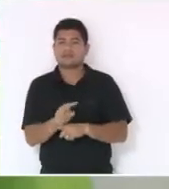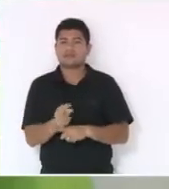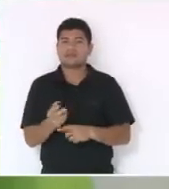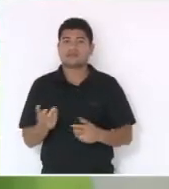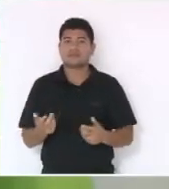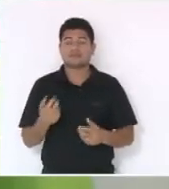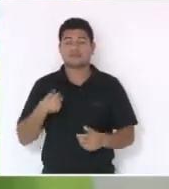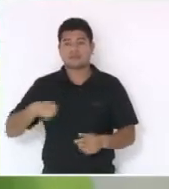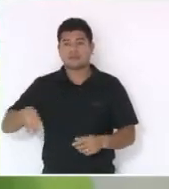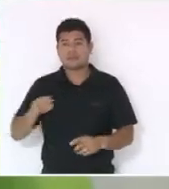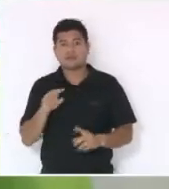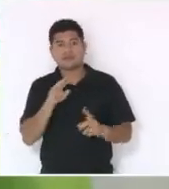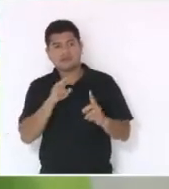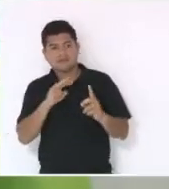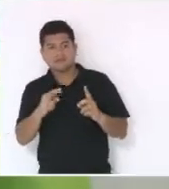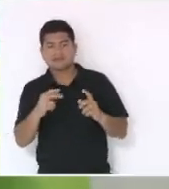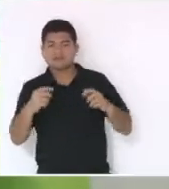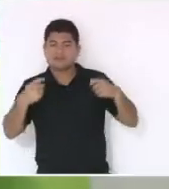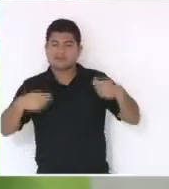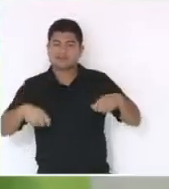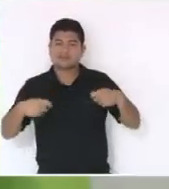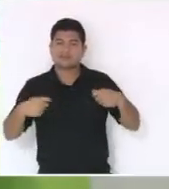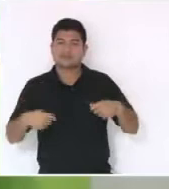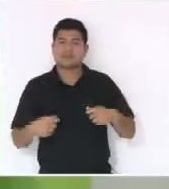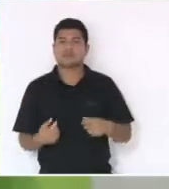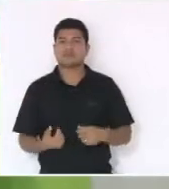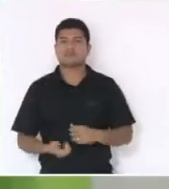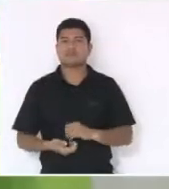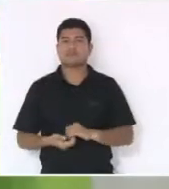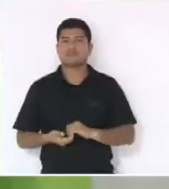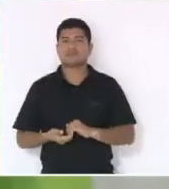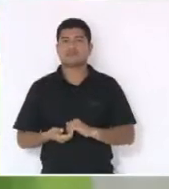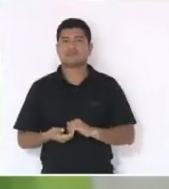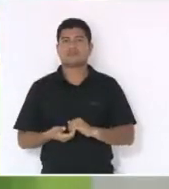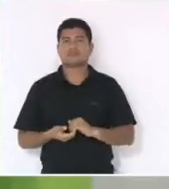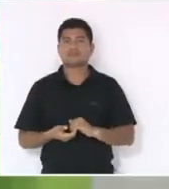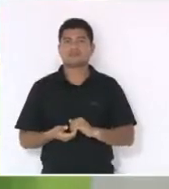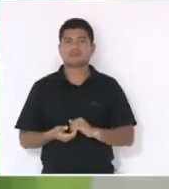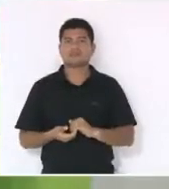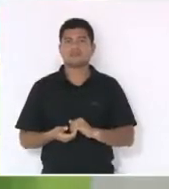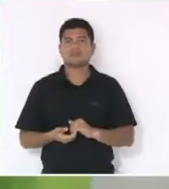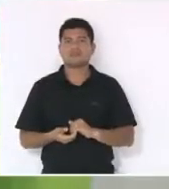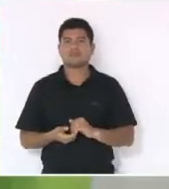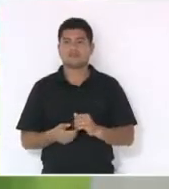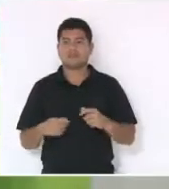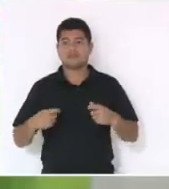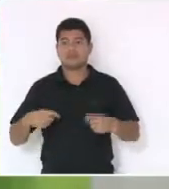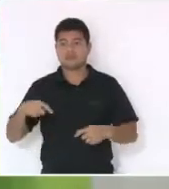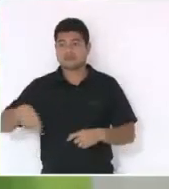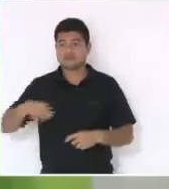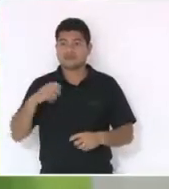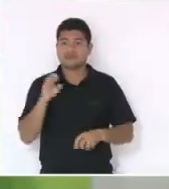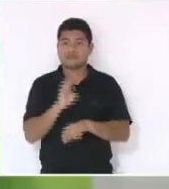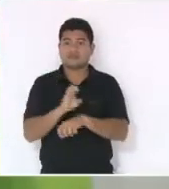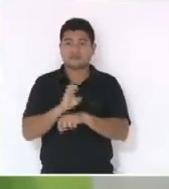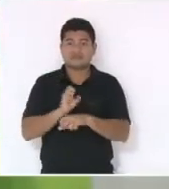veja que realmente o Estado efetivamente está tendo a preocupação. Então,